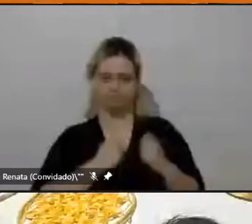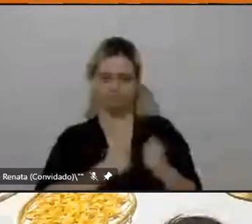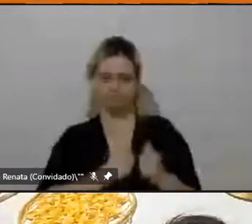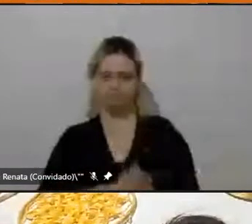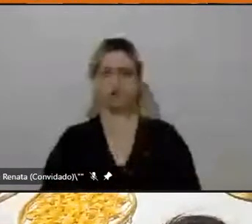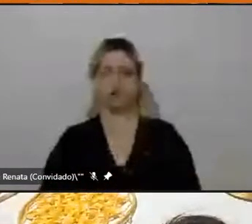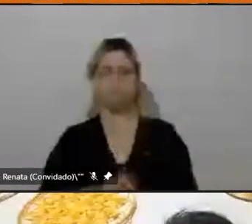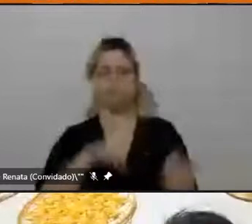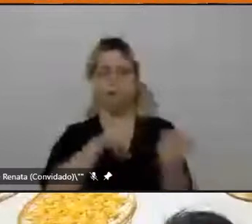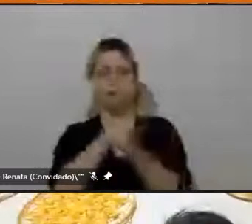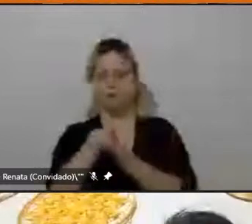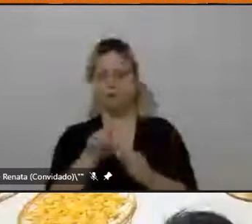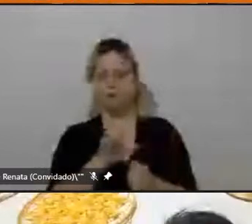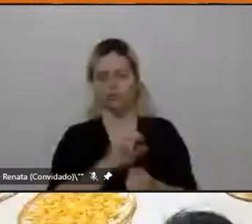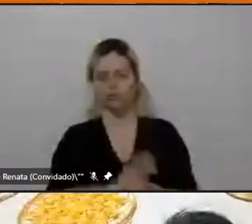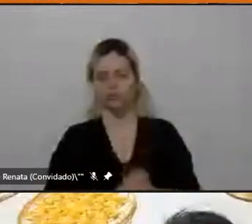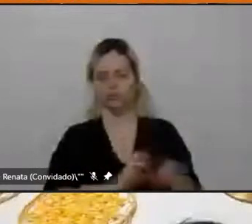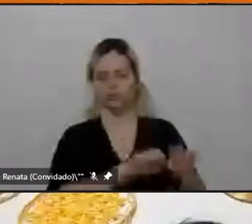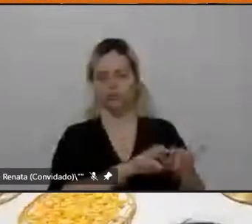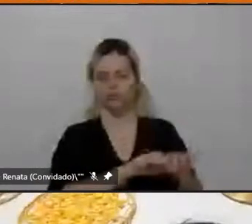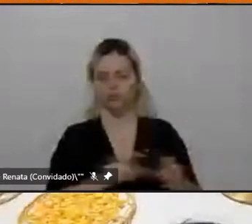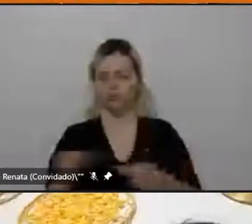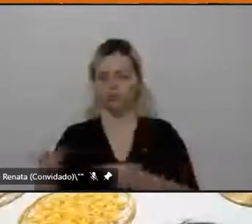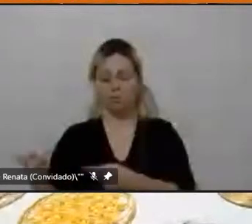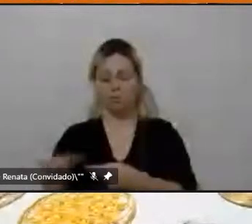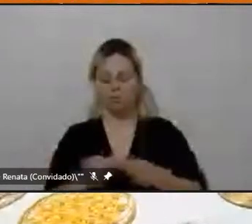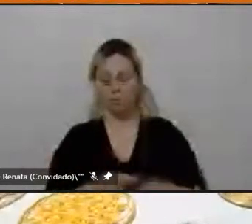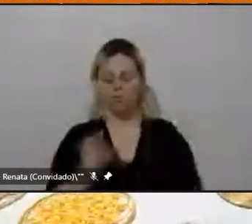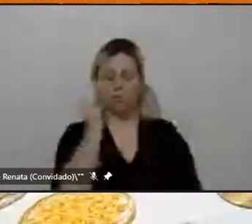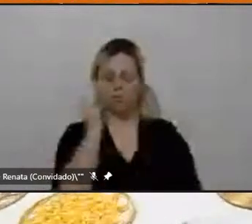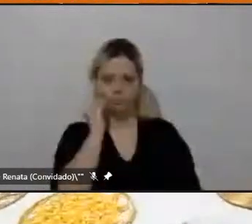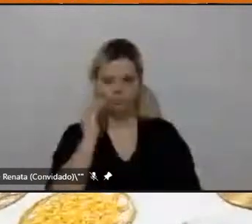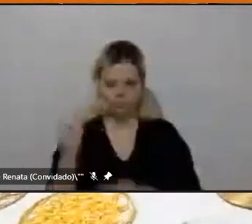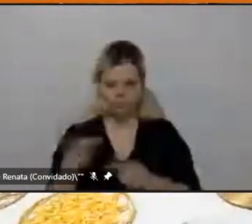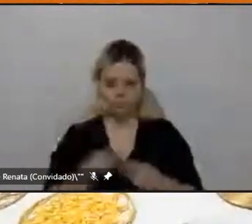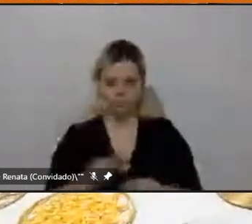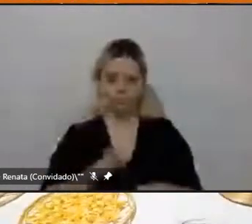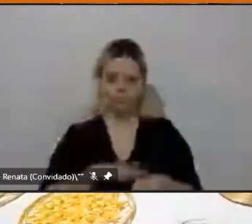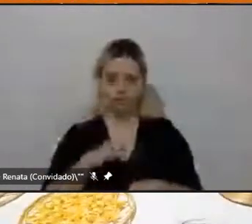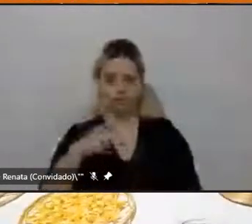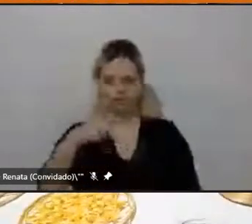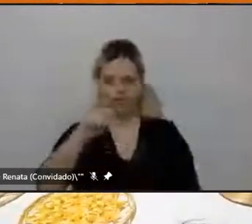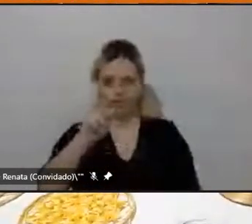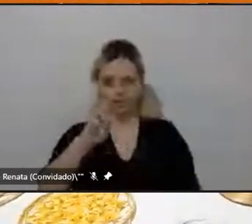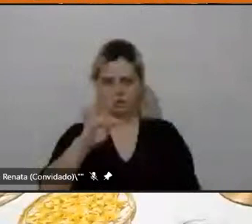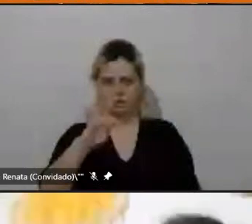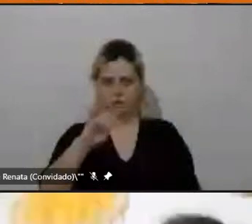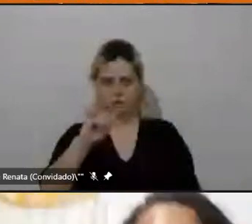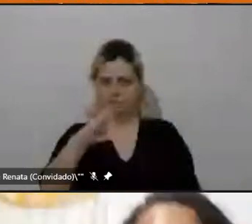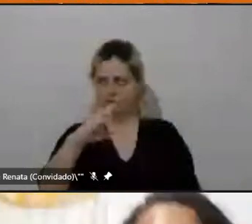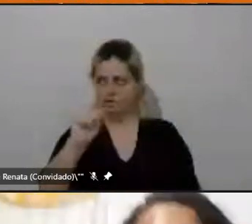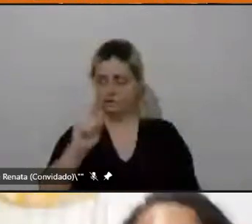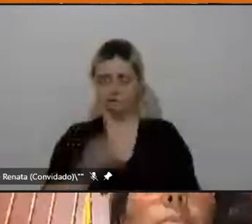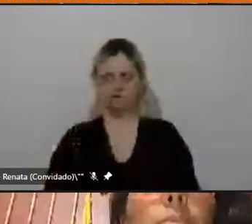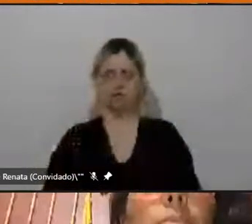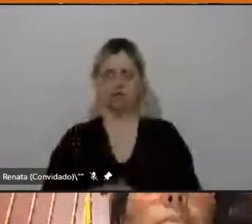É uma pergunta que eu vou tentar trazer para cá, eu acho que é mais para a Patrícia, mas eu não sei se eu vou conseguir